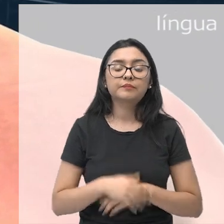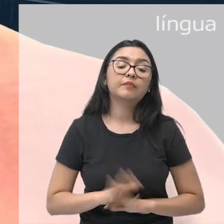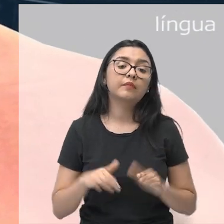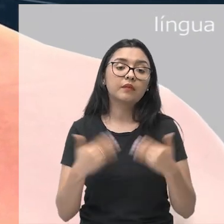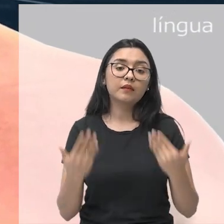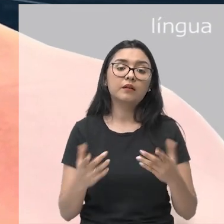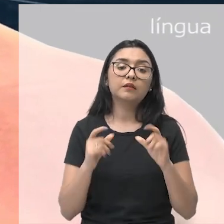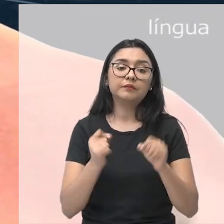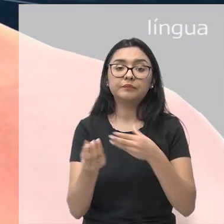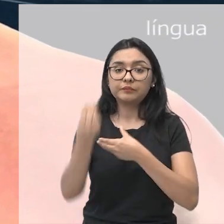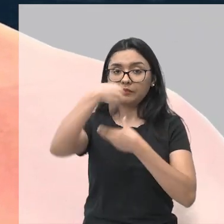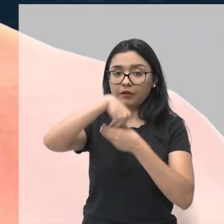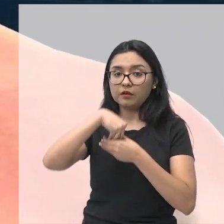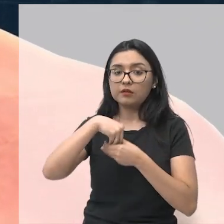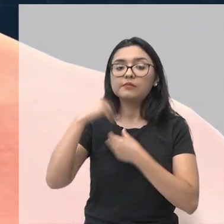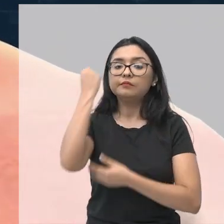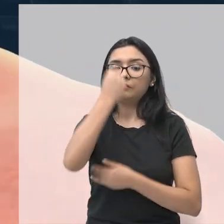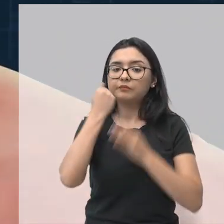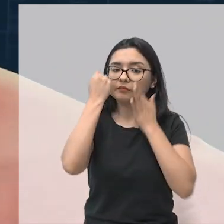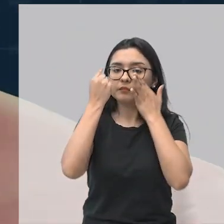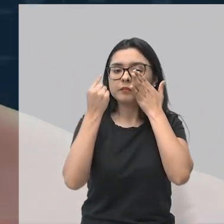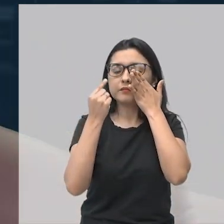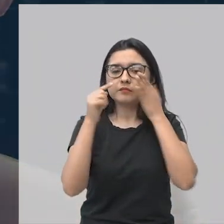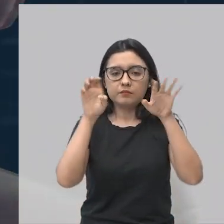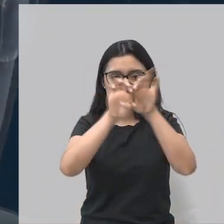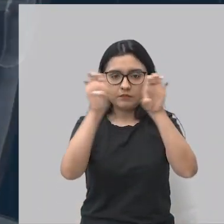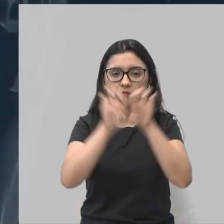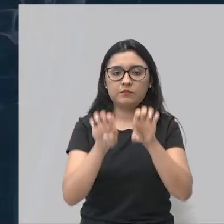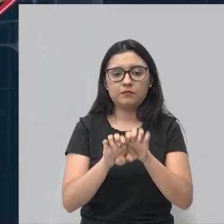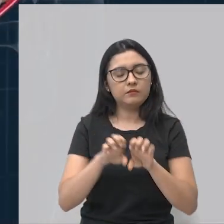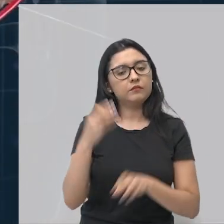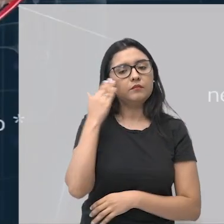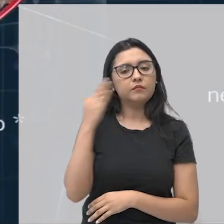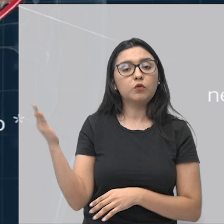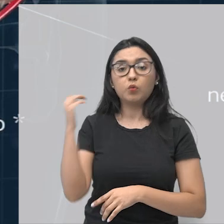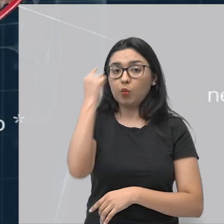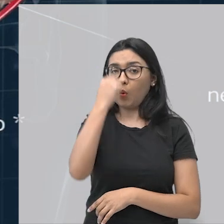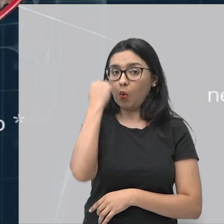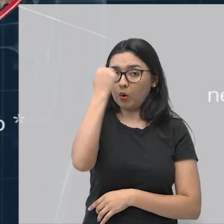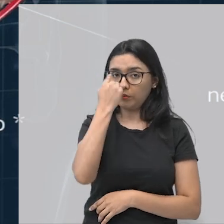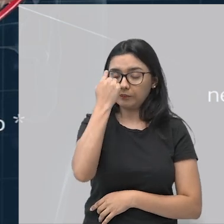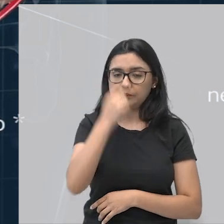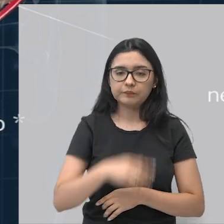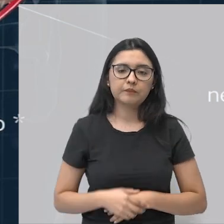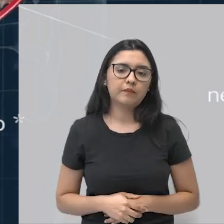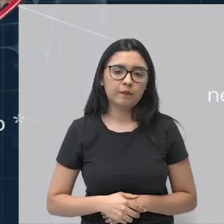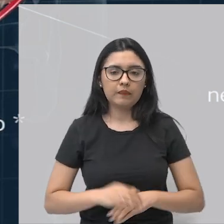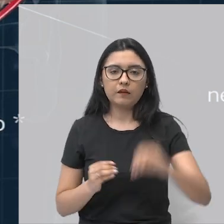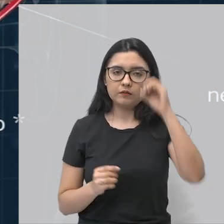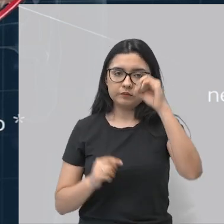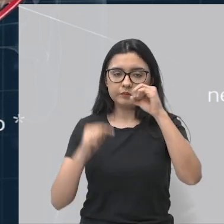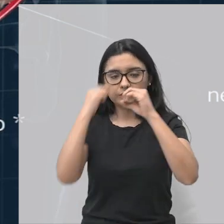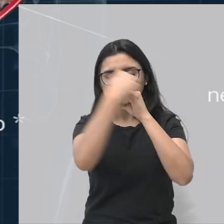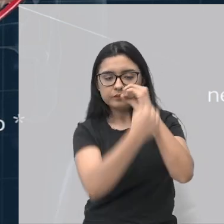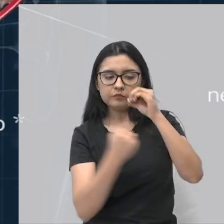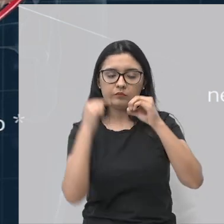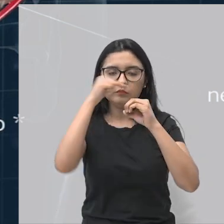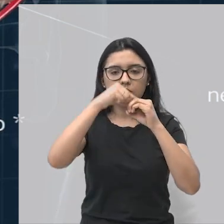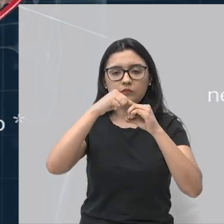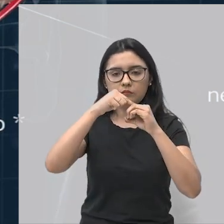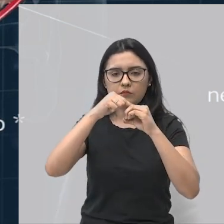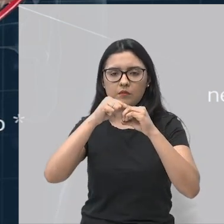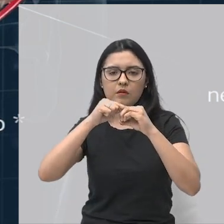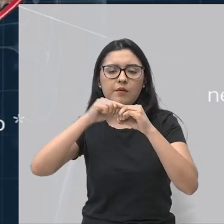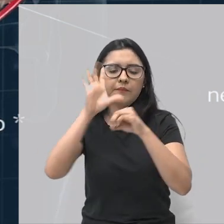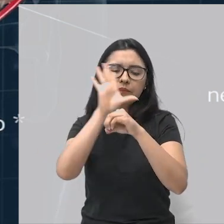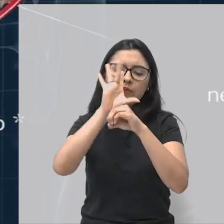internamente os nossos olhos, as estruturas, né? Da pupila, o